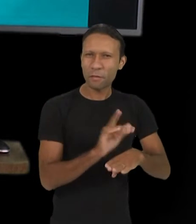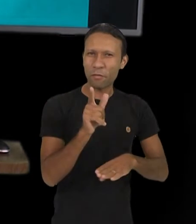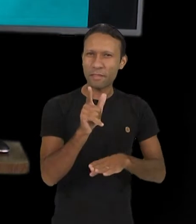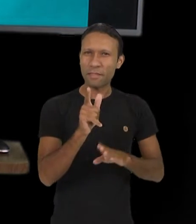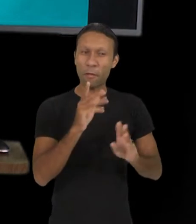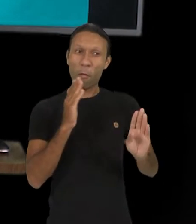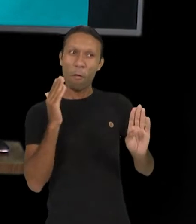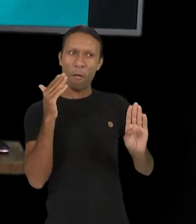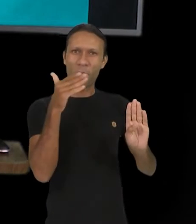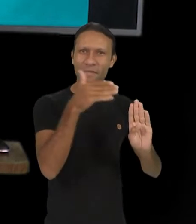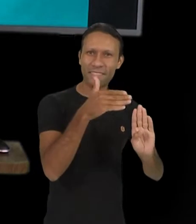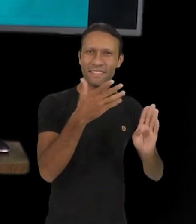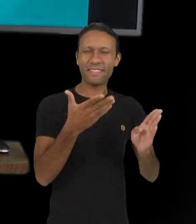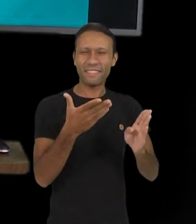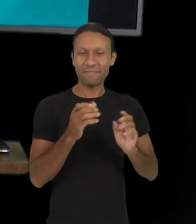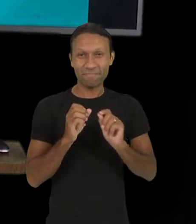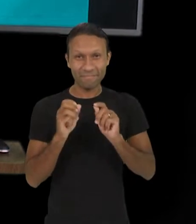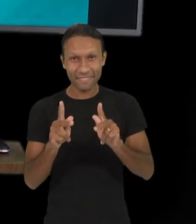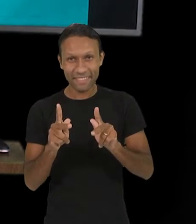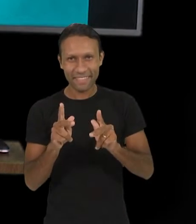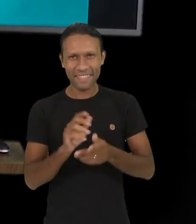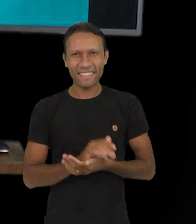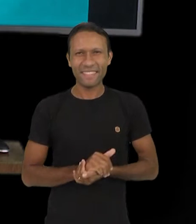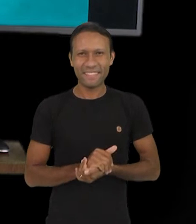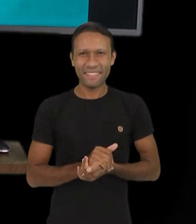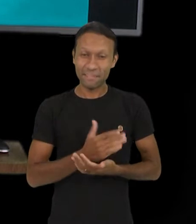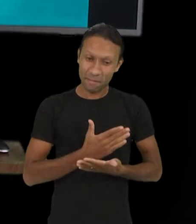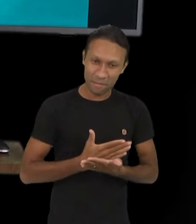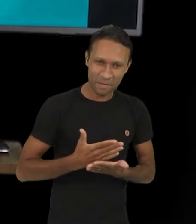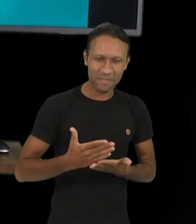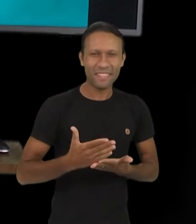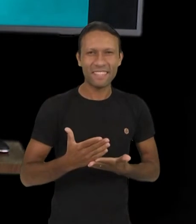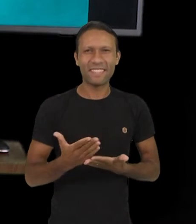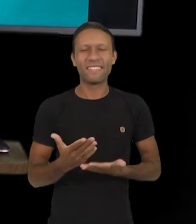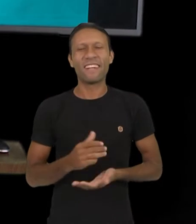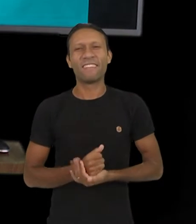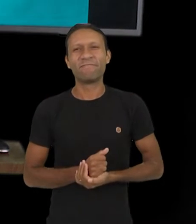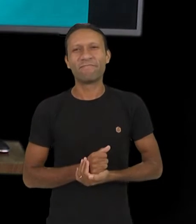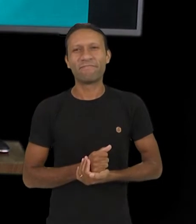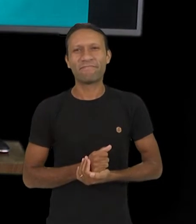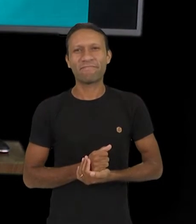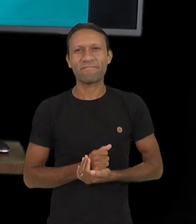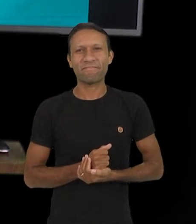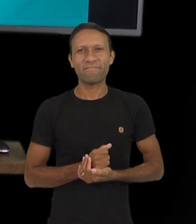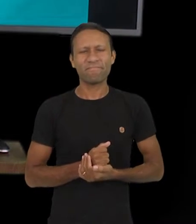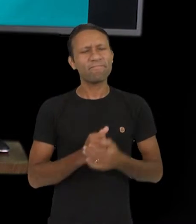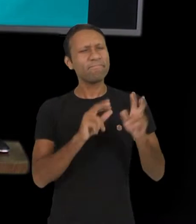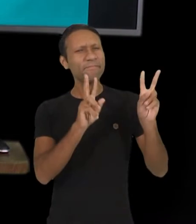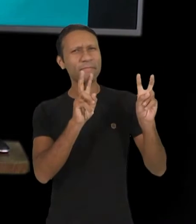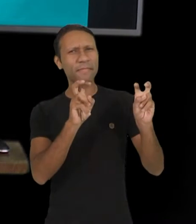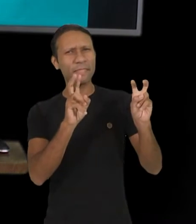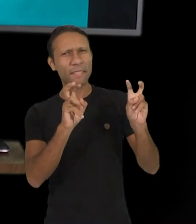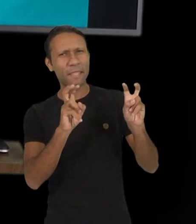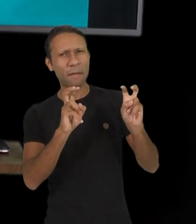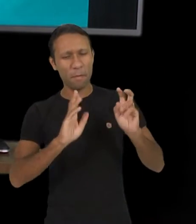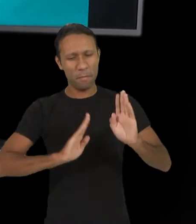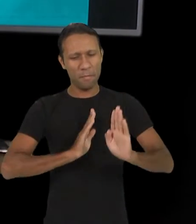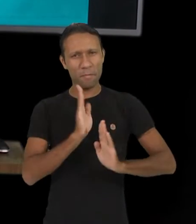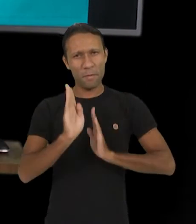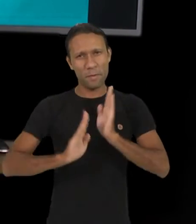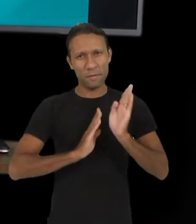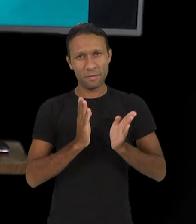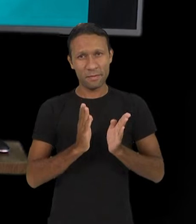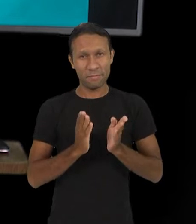a alcançar esse objetivo, beleza? Então, sem mais delongas, vamos começar então a falar sobre